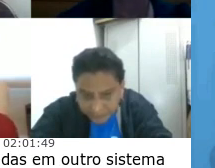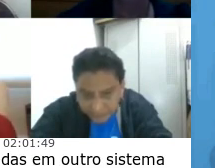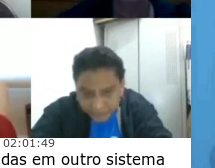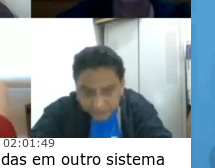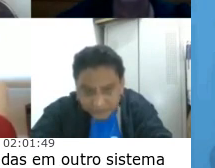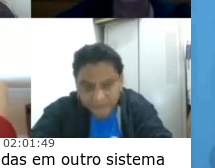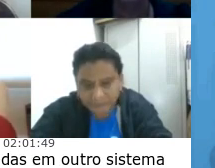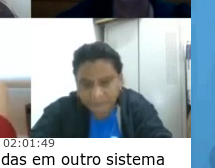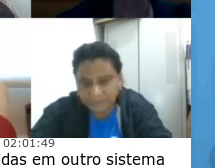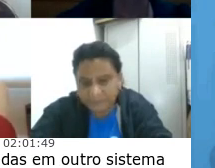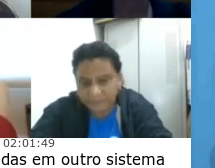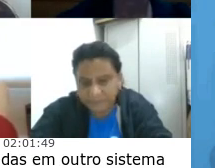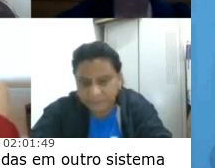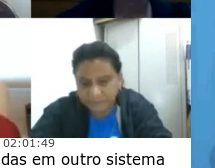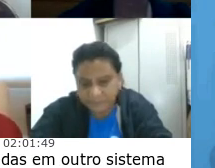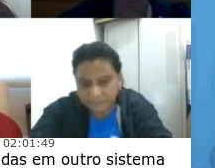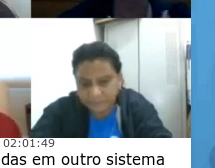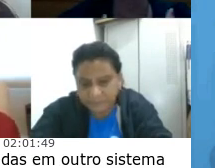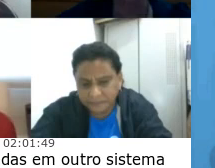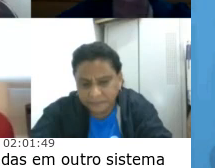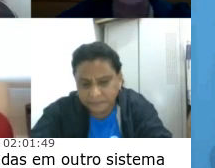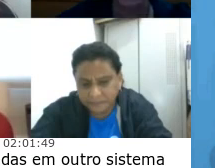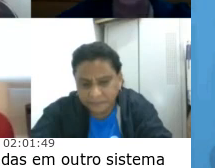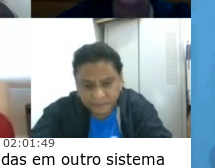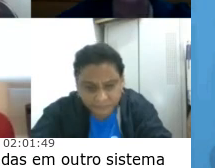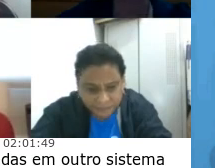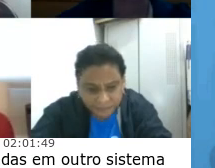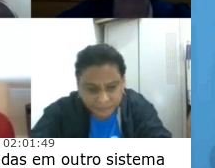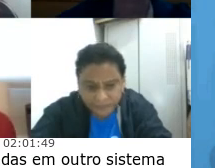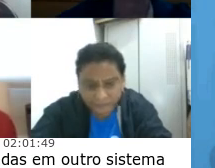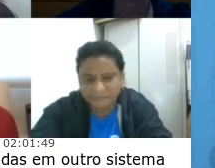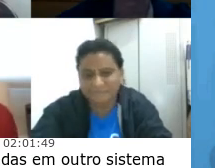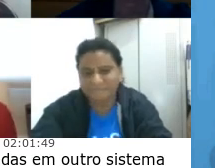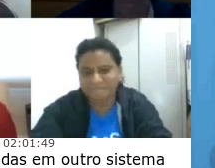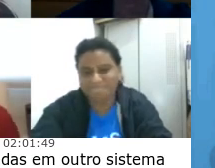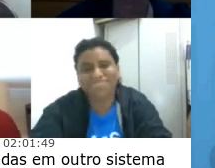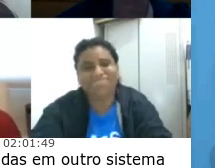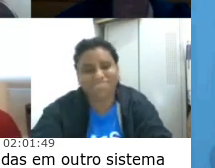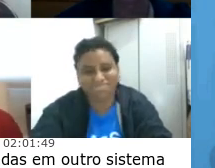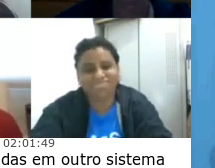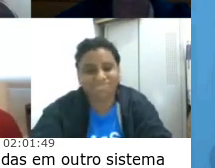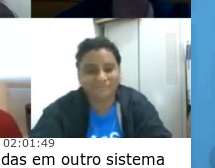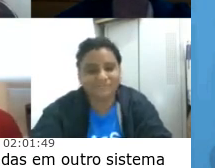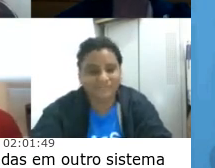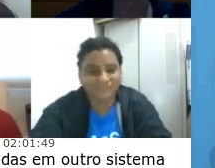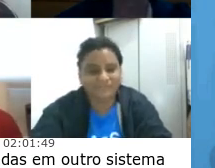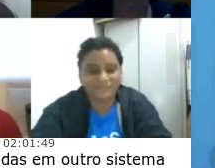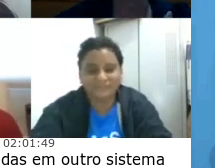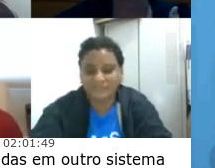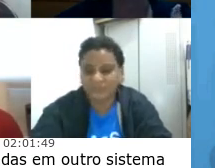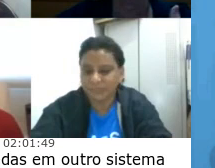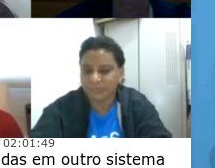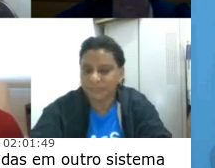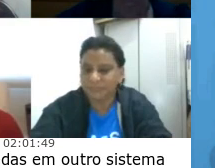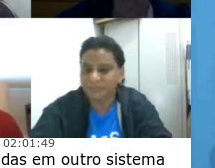acho Carol assim eu acho que encontrar pessoas feito você feito Verônica eu acho que dá um gás pra gente entendeu você